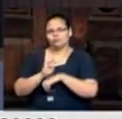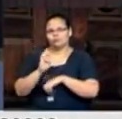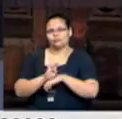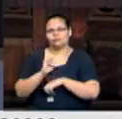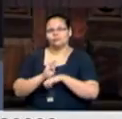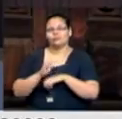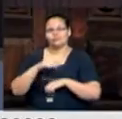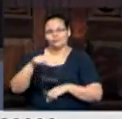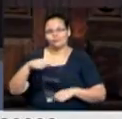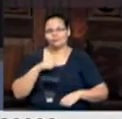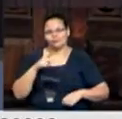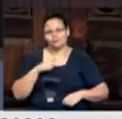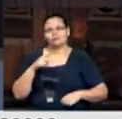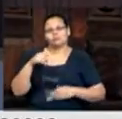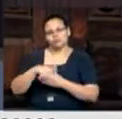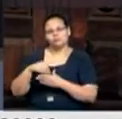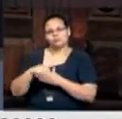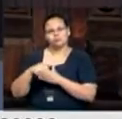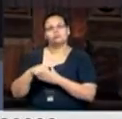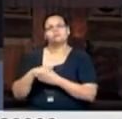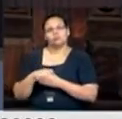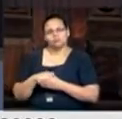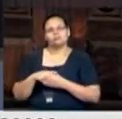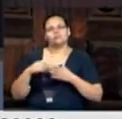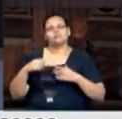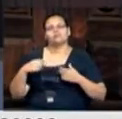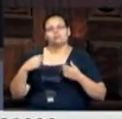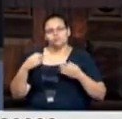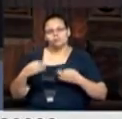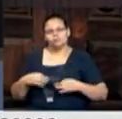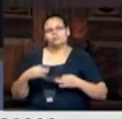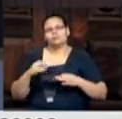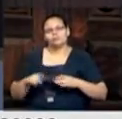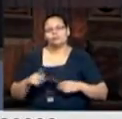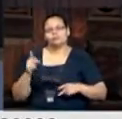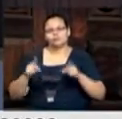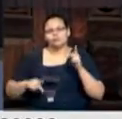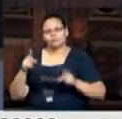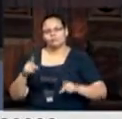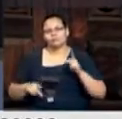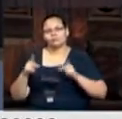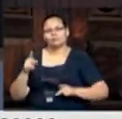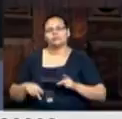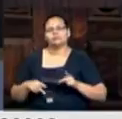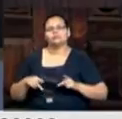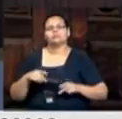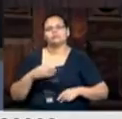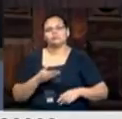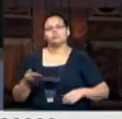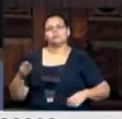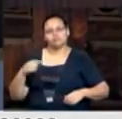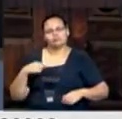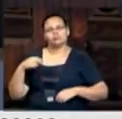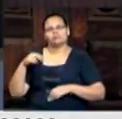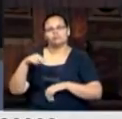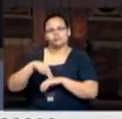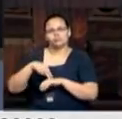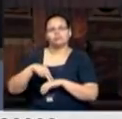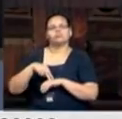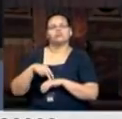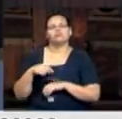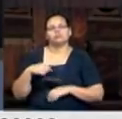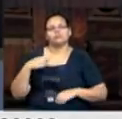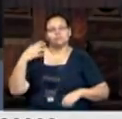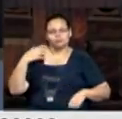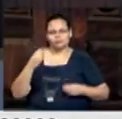uma eleição limpa no estado do Rio de Janeiro, uma eleição transparente. A população colocou a sua posição de maneira muito